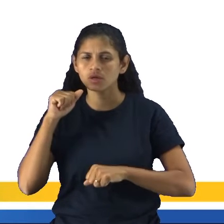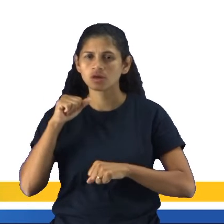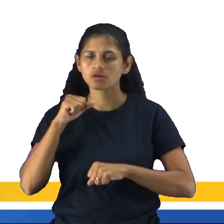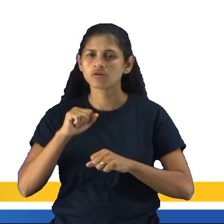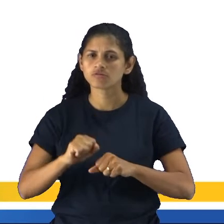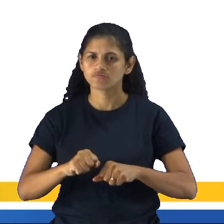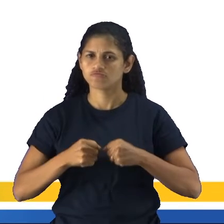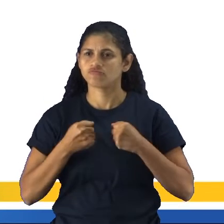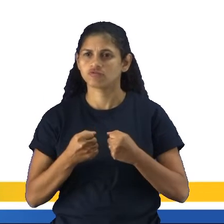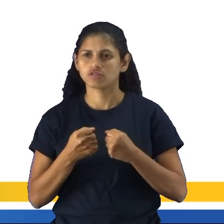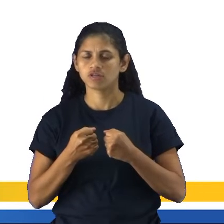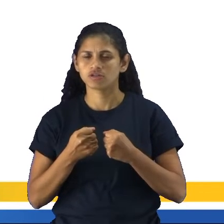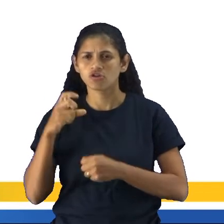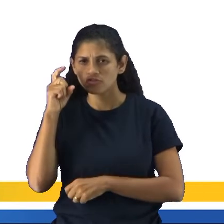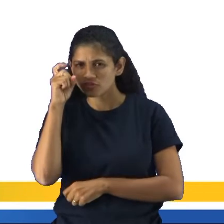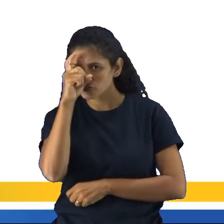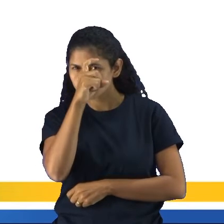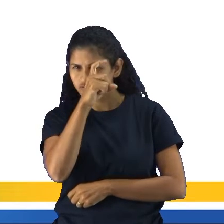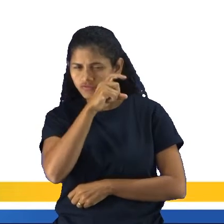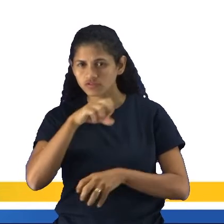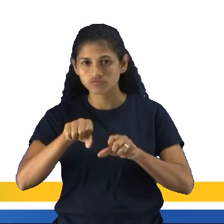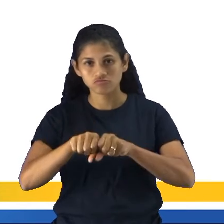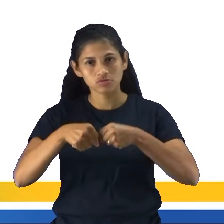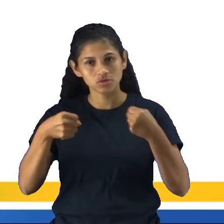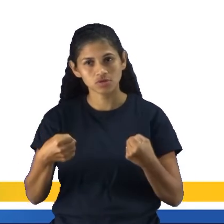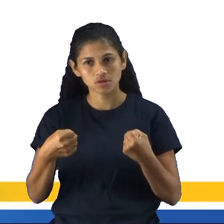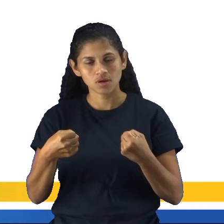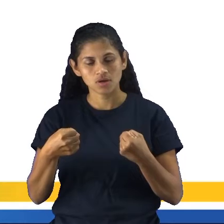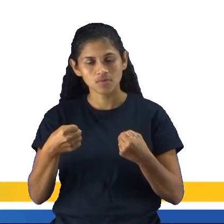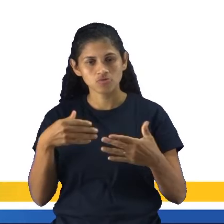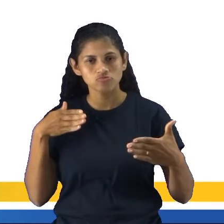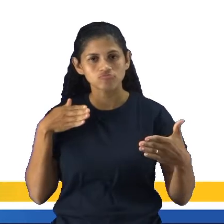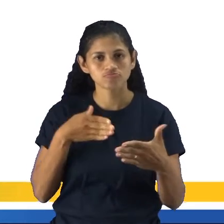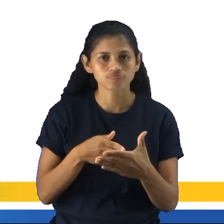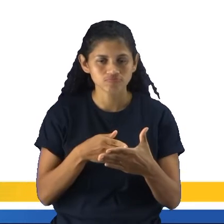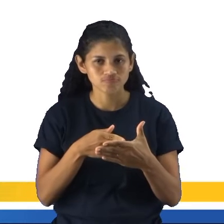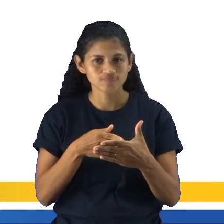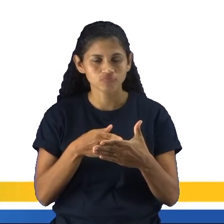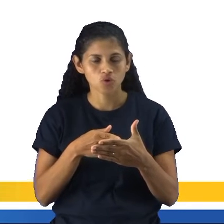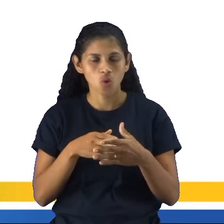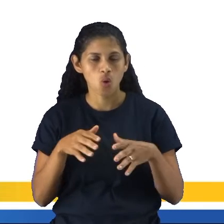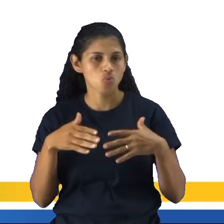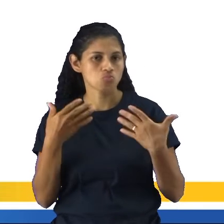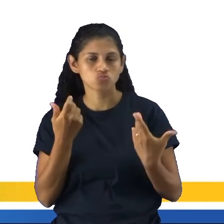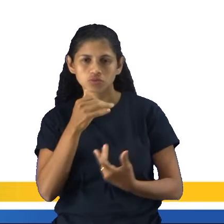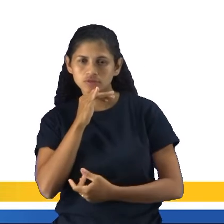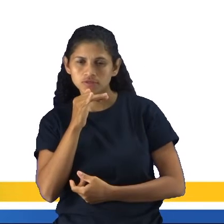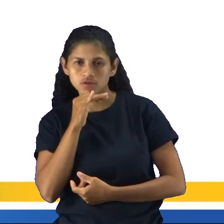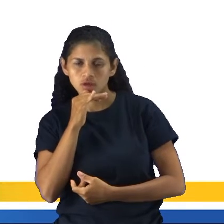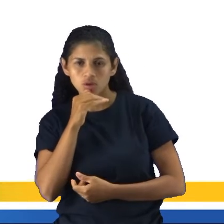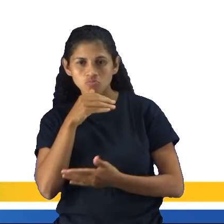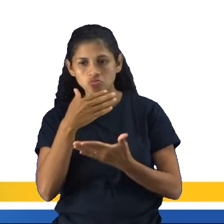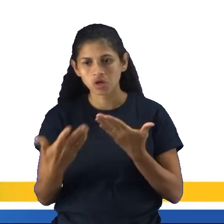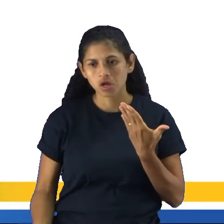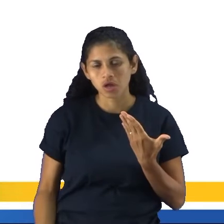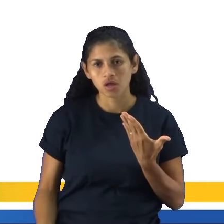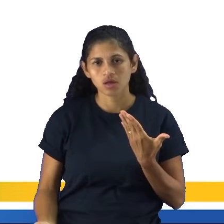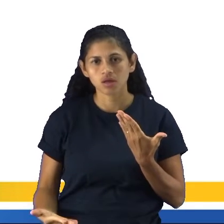de ser quebrado quando submetido a um impacto, como uma queda ou uma